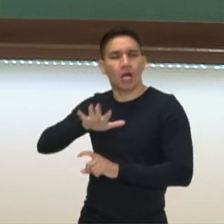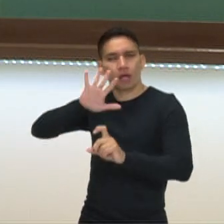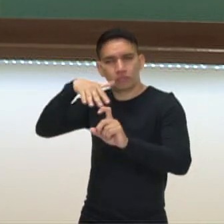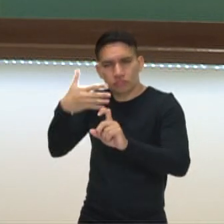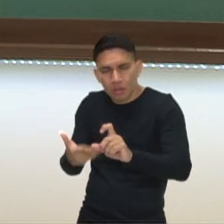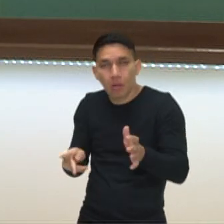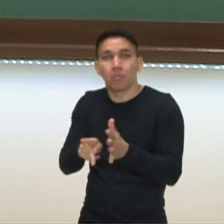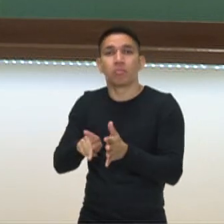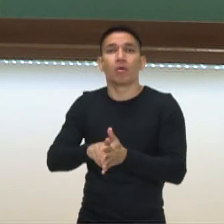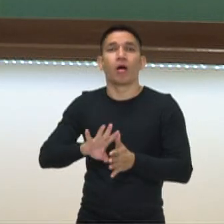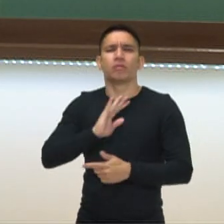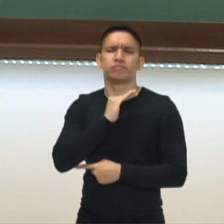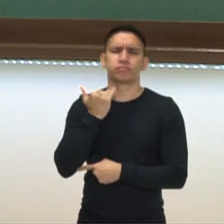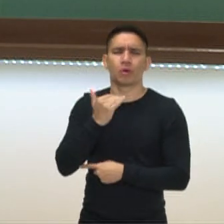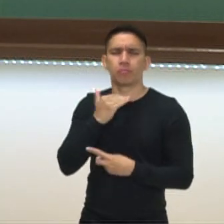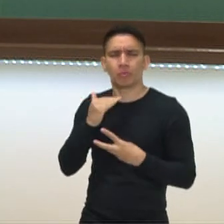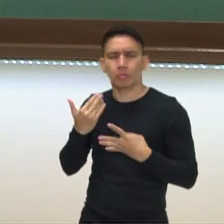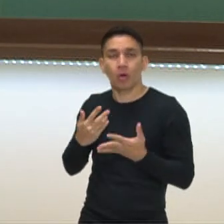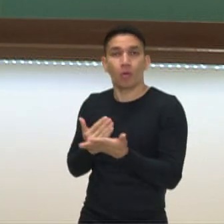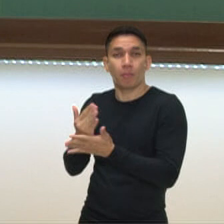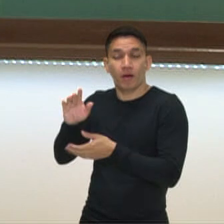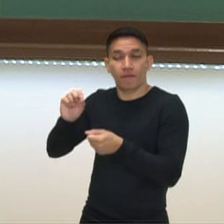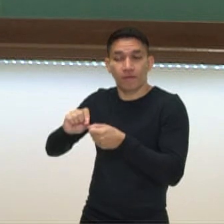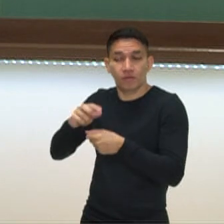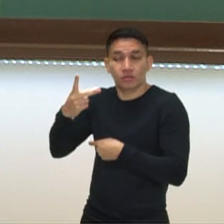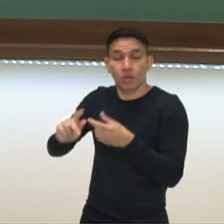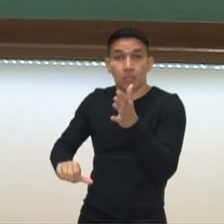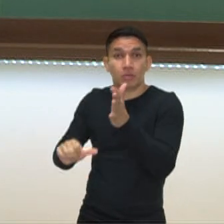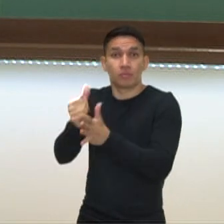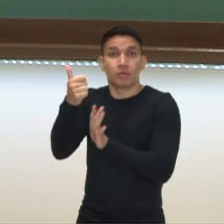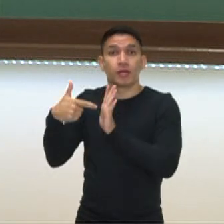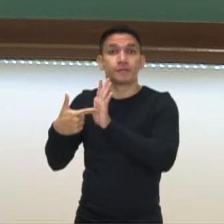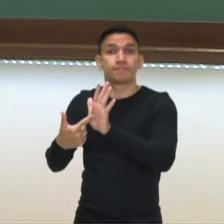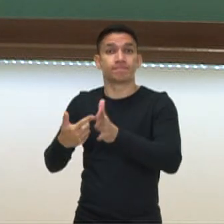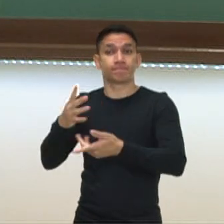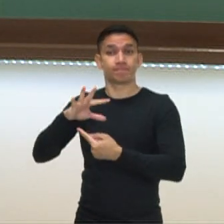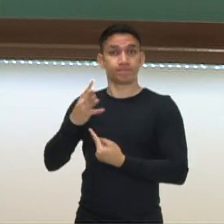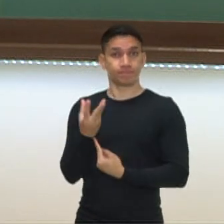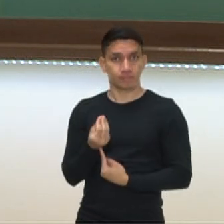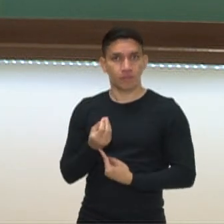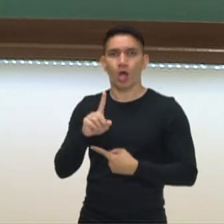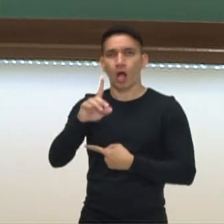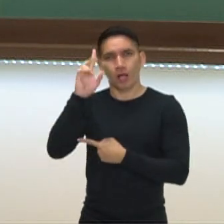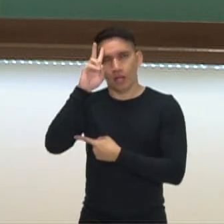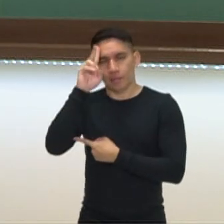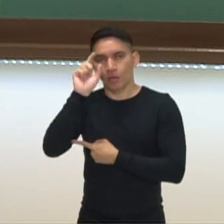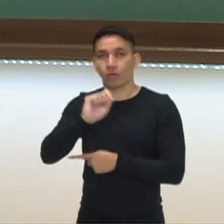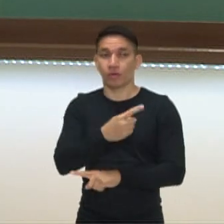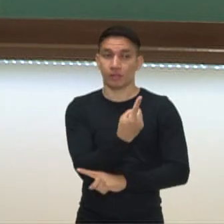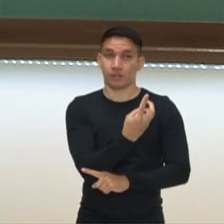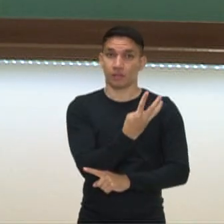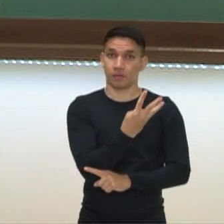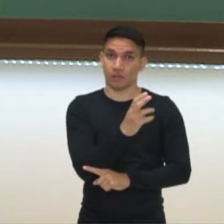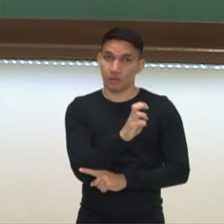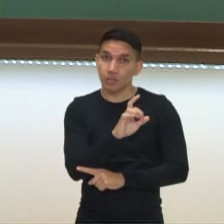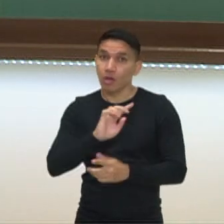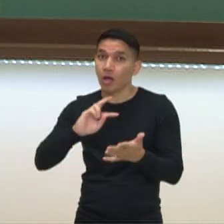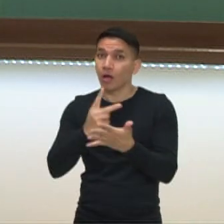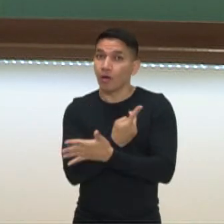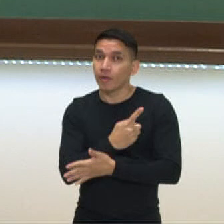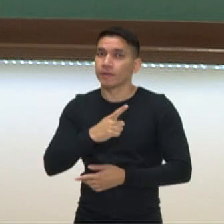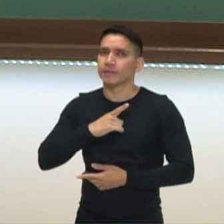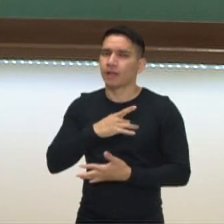isso para eles. E daí eles começam a fazer suas primeiras apresentações cênicas. Lembrando que em 145 começa a se